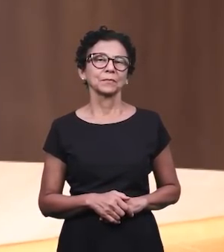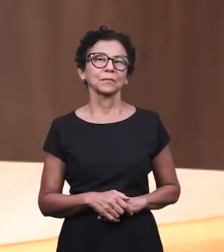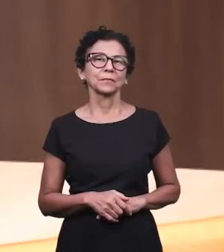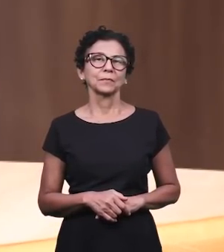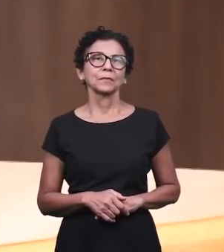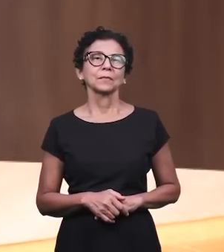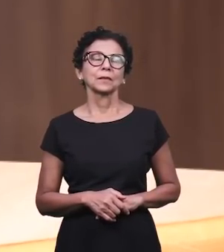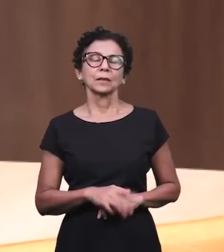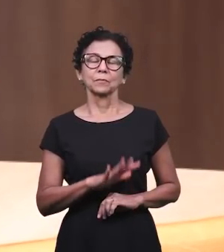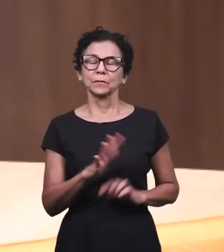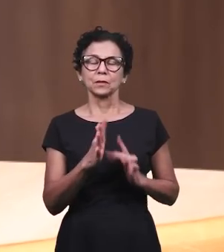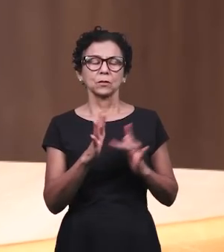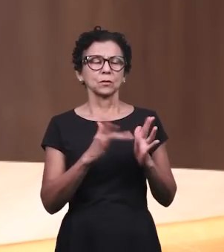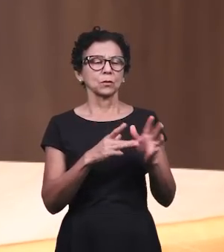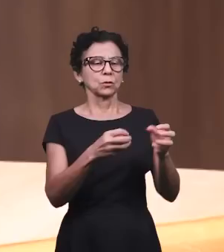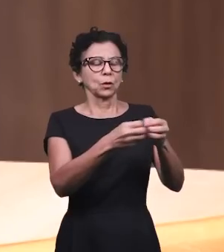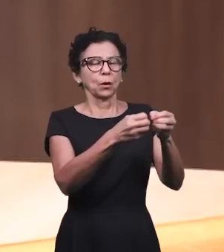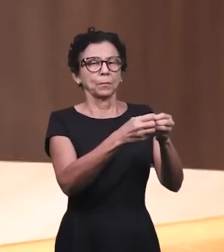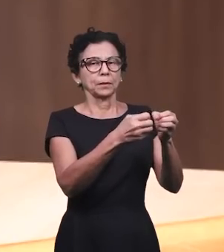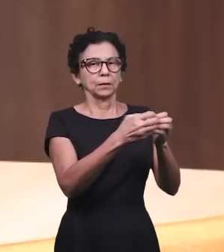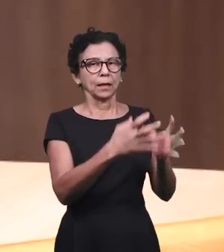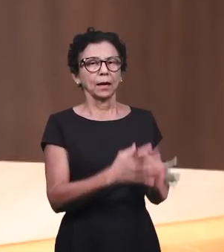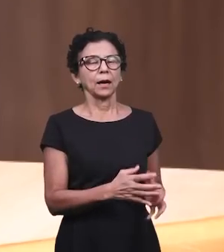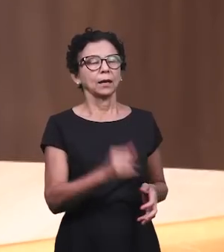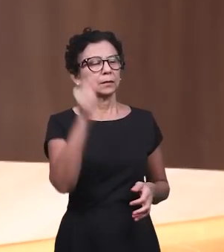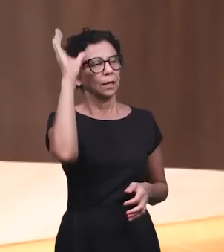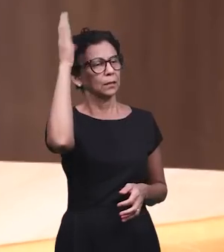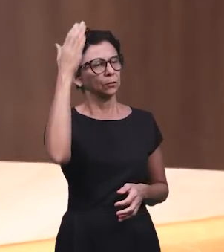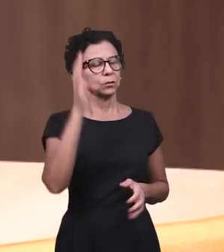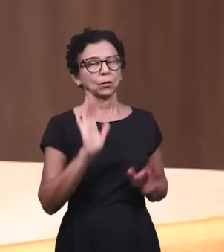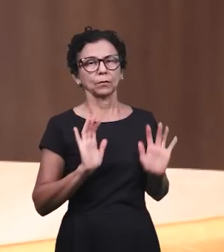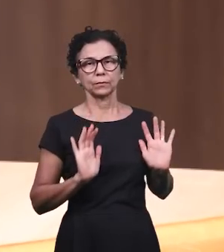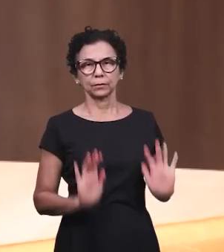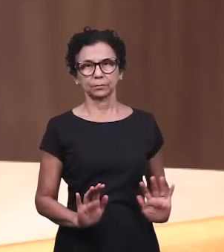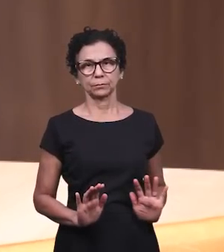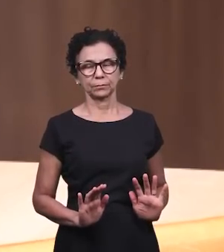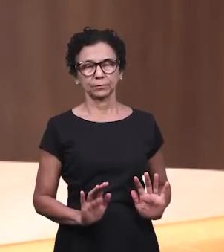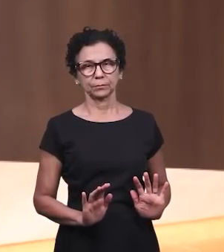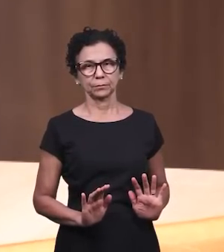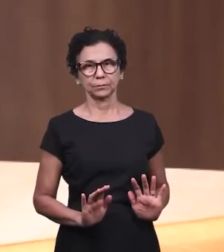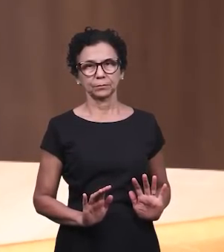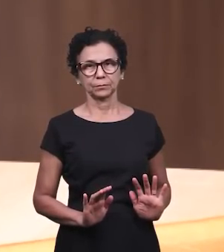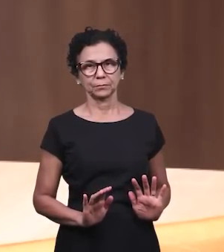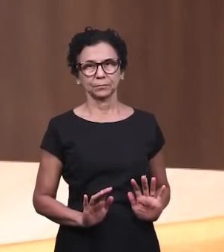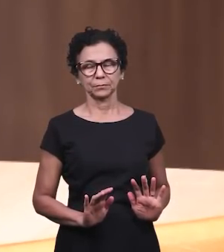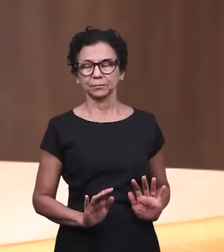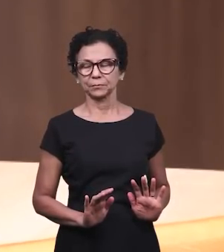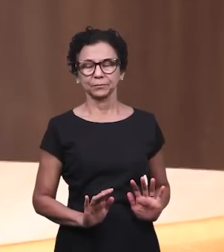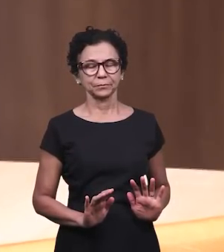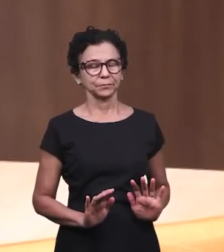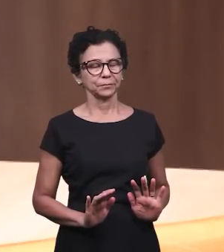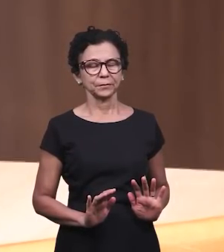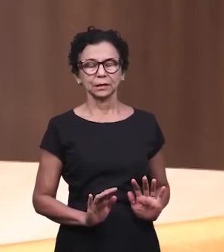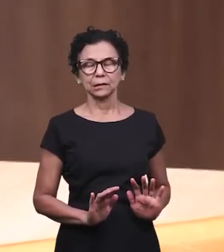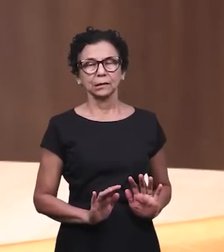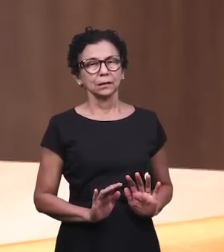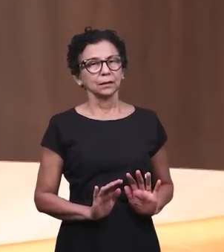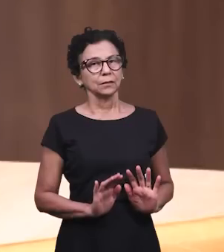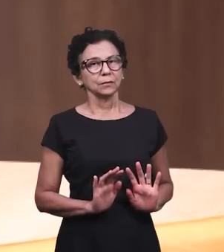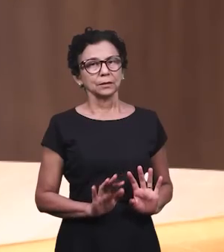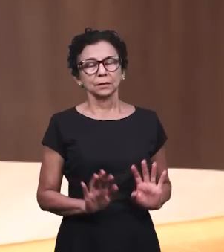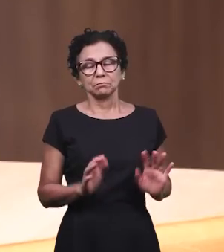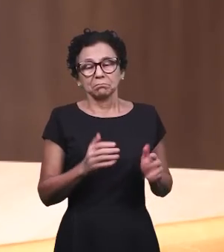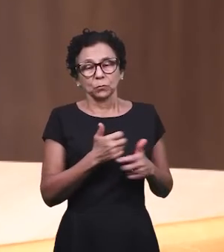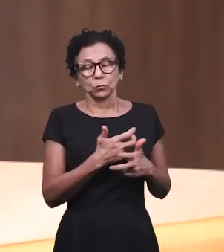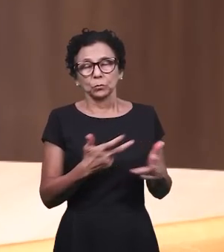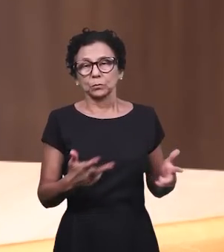o milagre, ele que traz a vida, ele que resolve que ninguém pode resolver, ele que vai onde você não pode ir, ele que fala o que você não pode